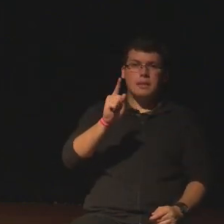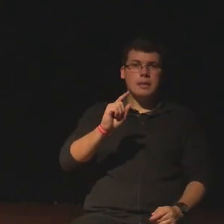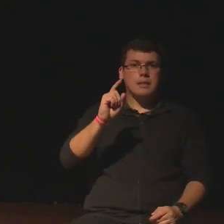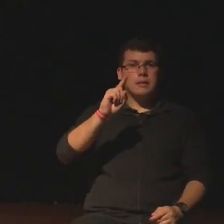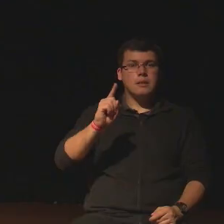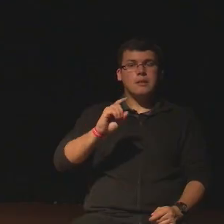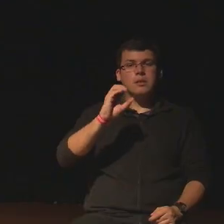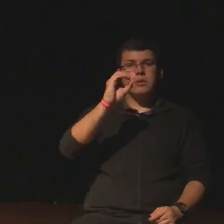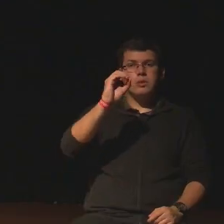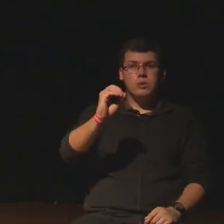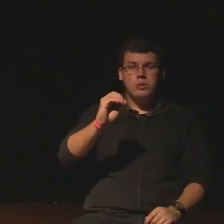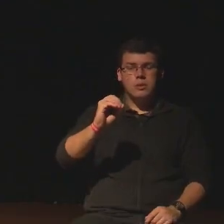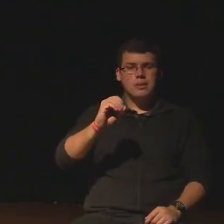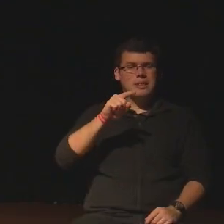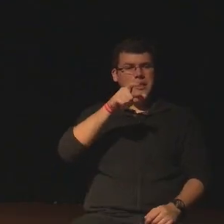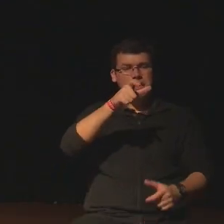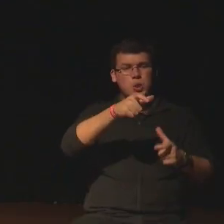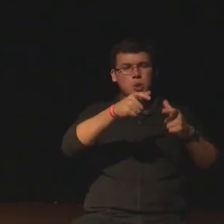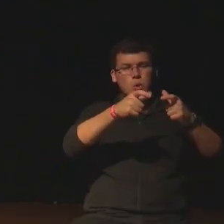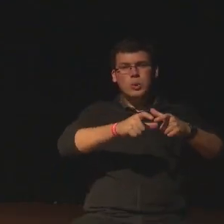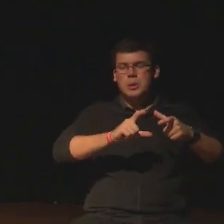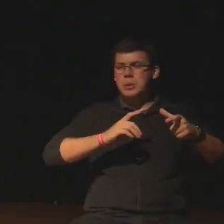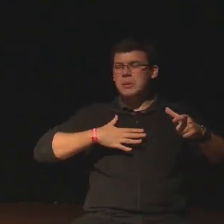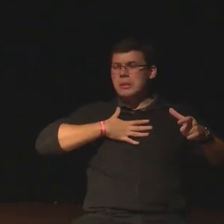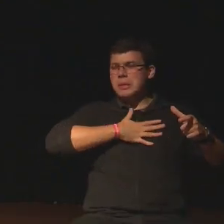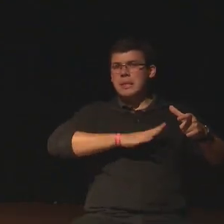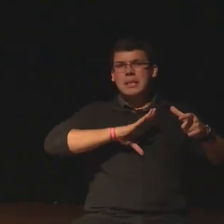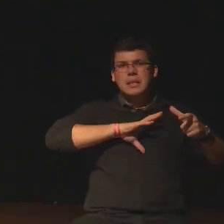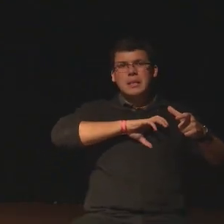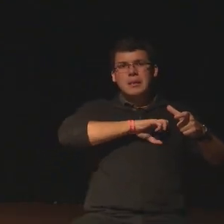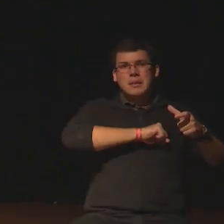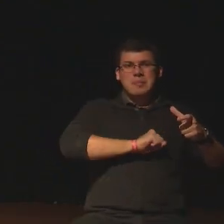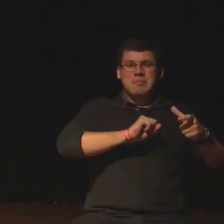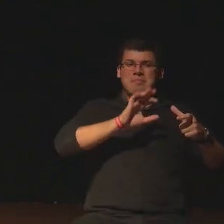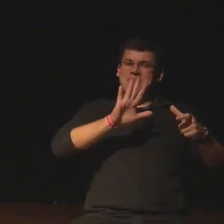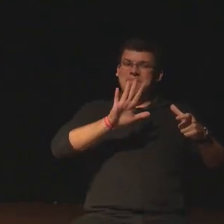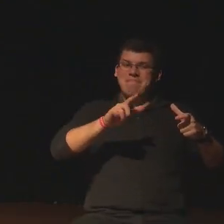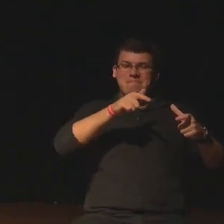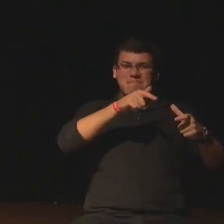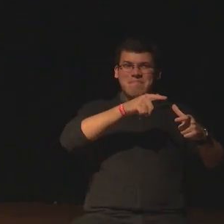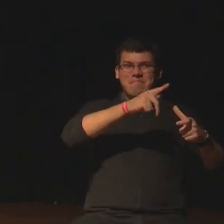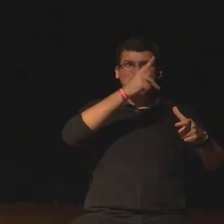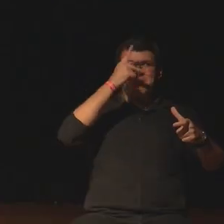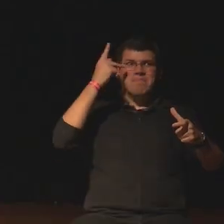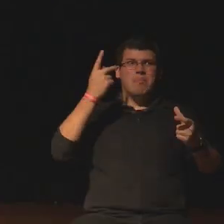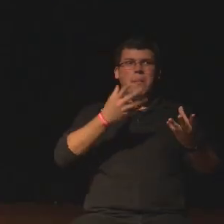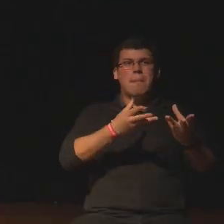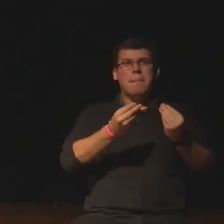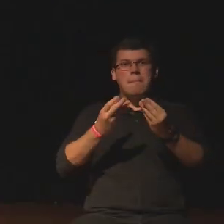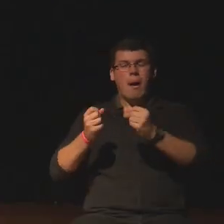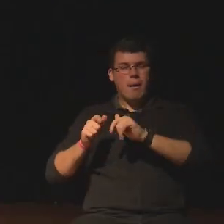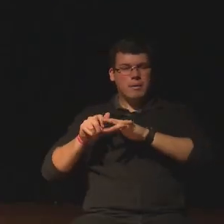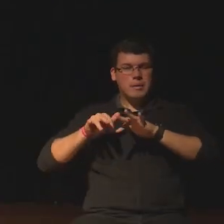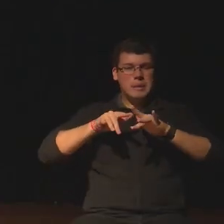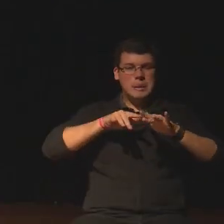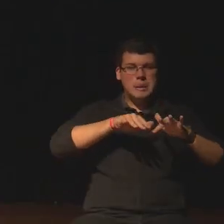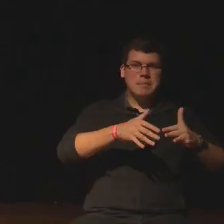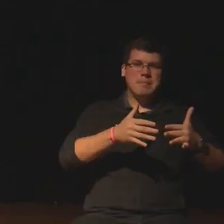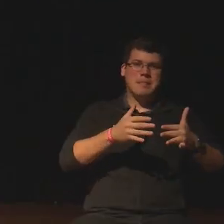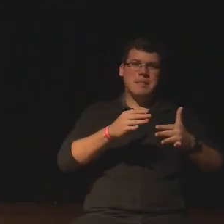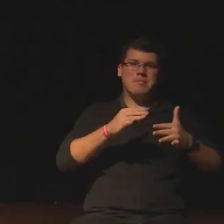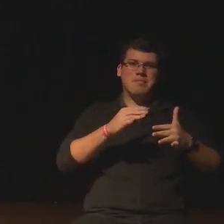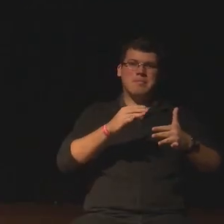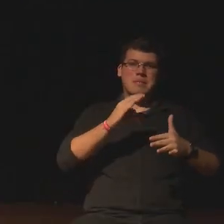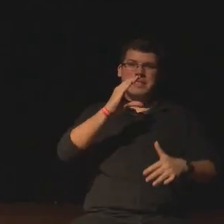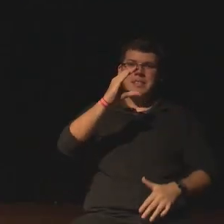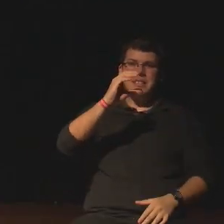da Sorro House, adoro aquele lugar, mas ele impôs um novo movimento urbano. A CET também é negligente na Rio Claro,